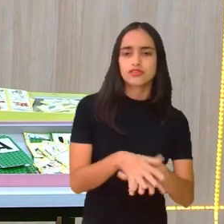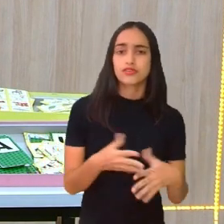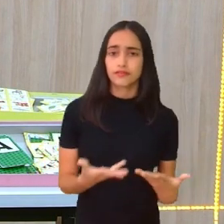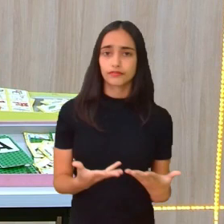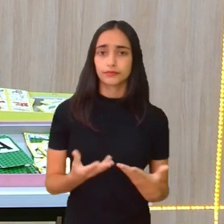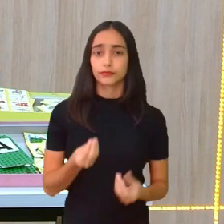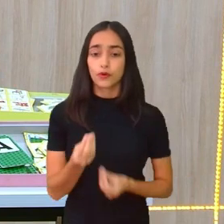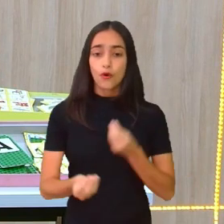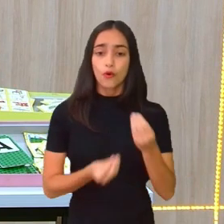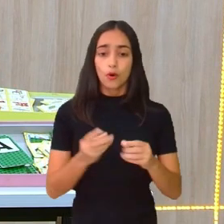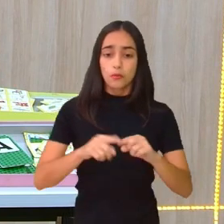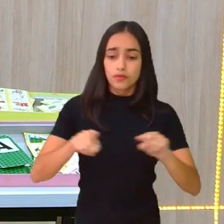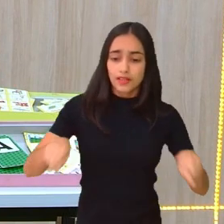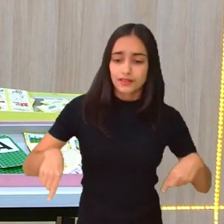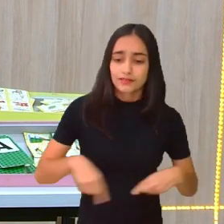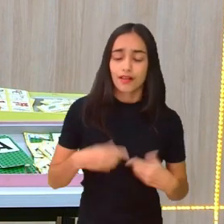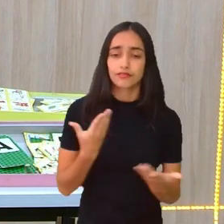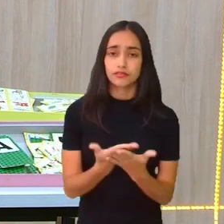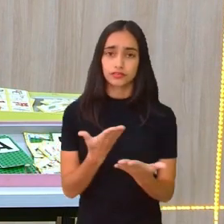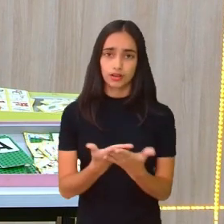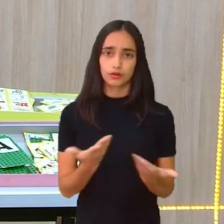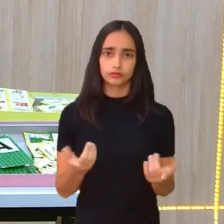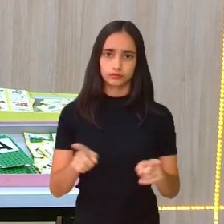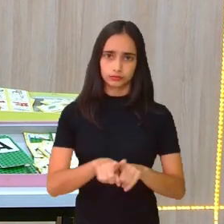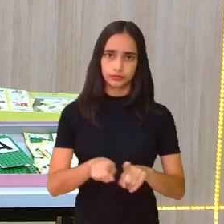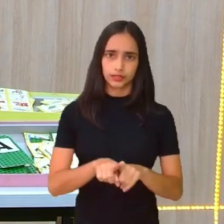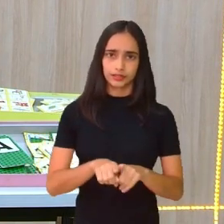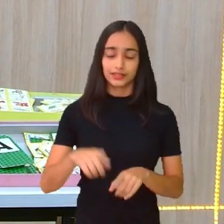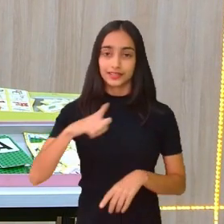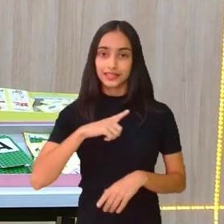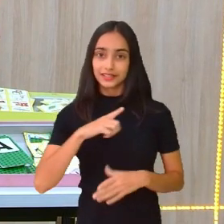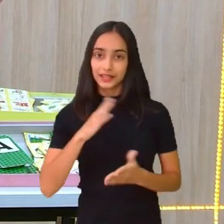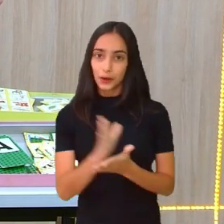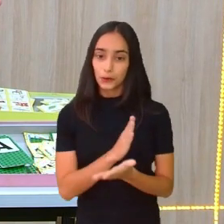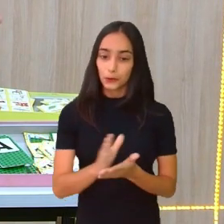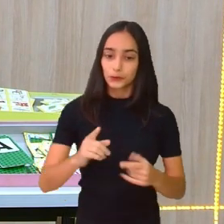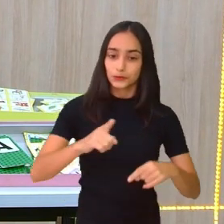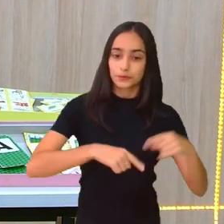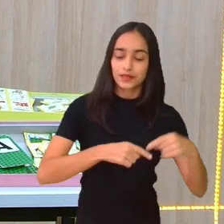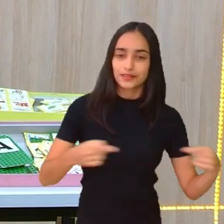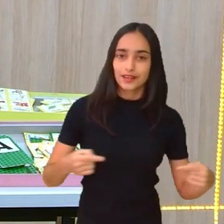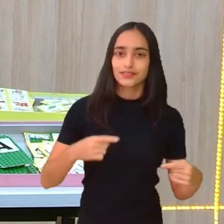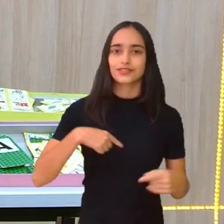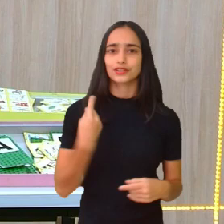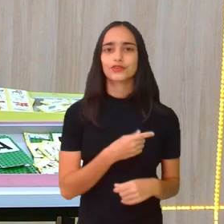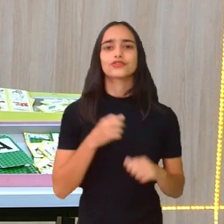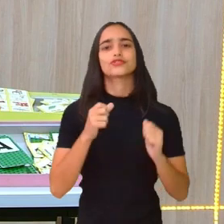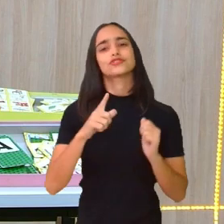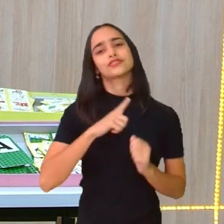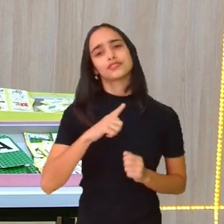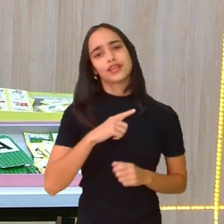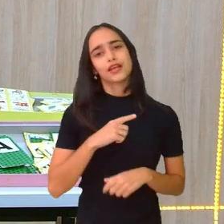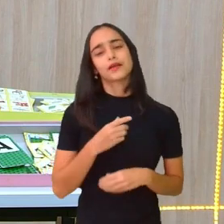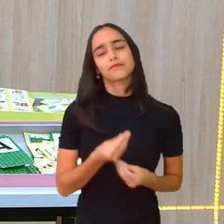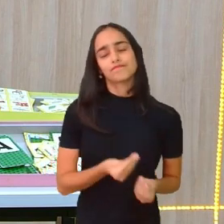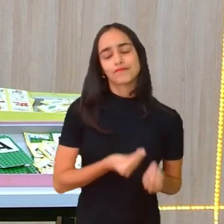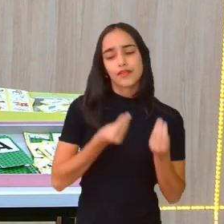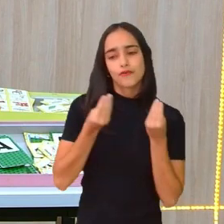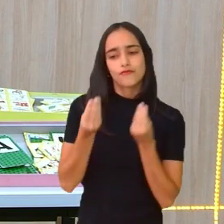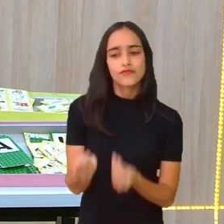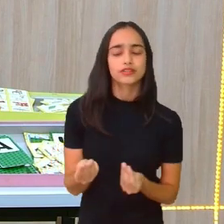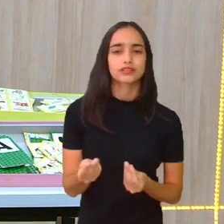trouxe algumas possibilidades de materiais que a gente vai fazer esse trabalho sistemático e regular. Então, é importante que a